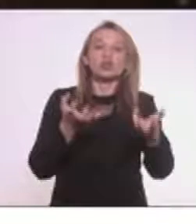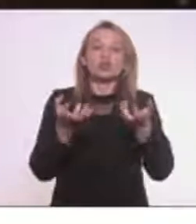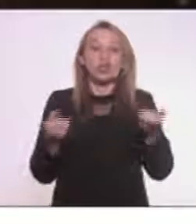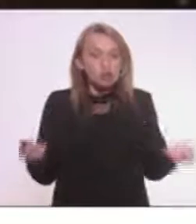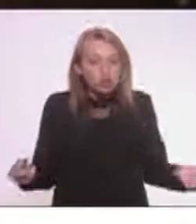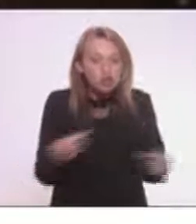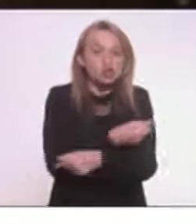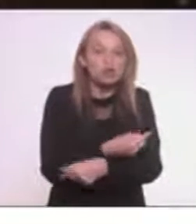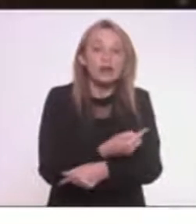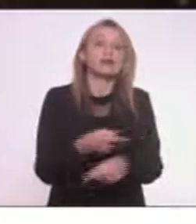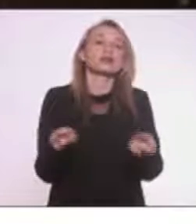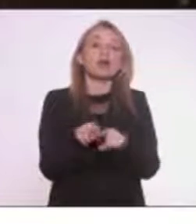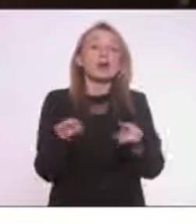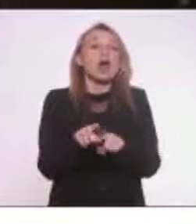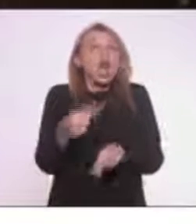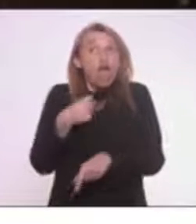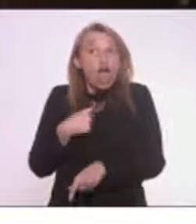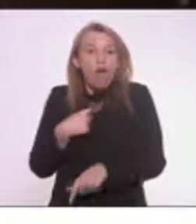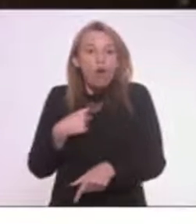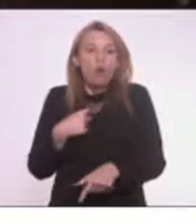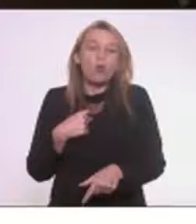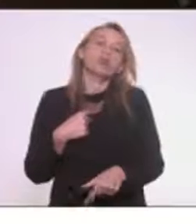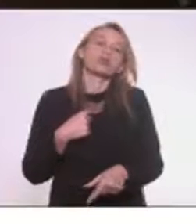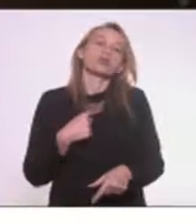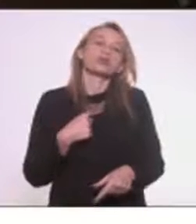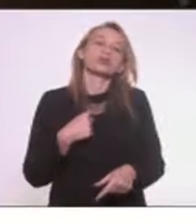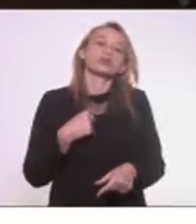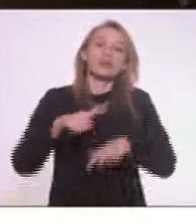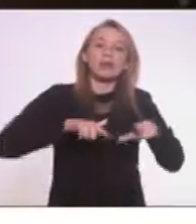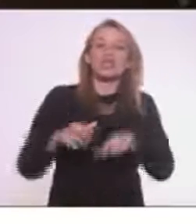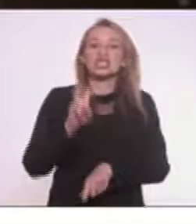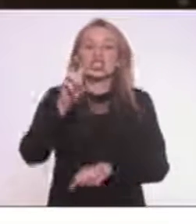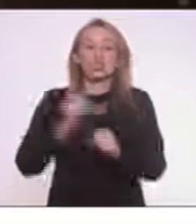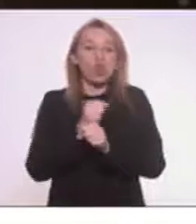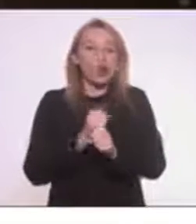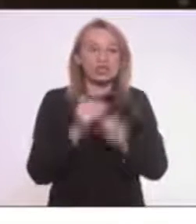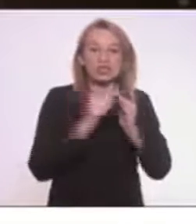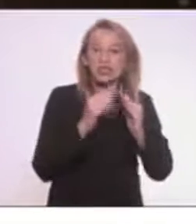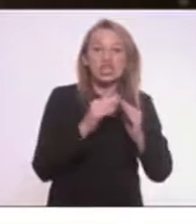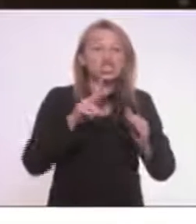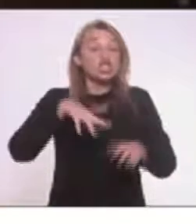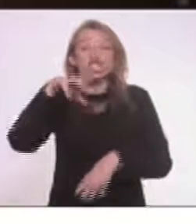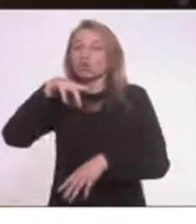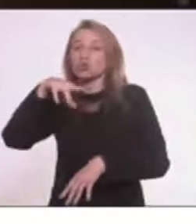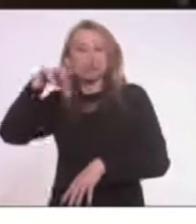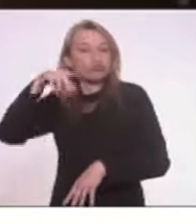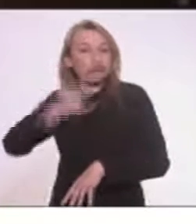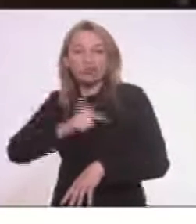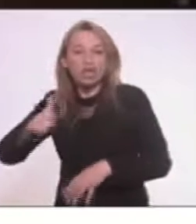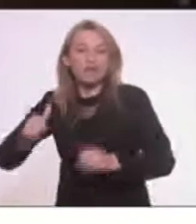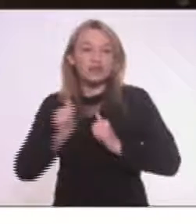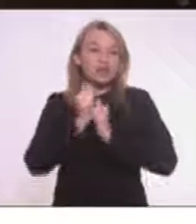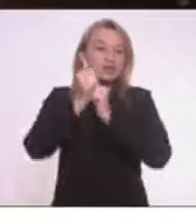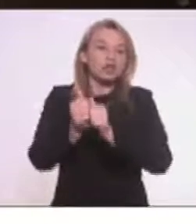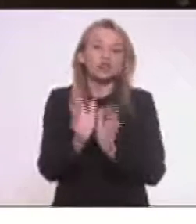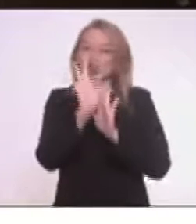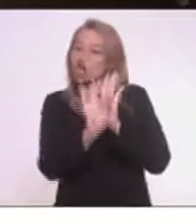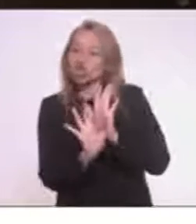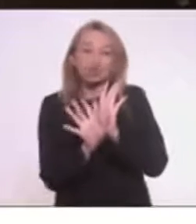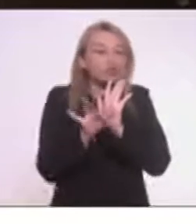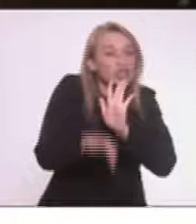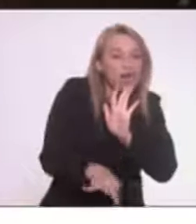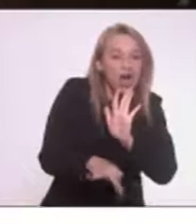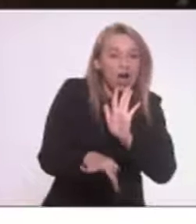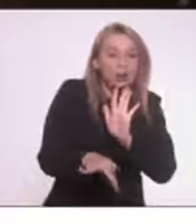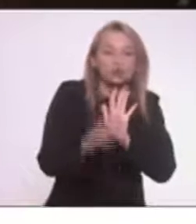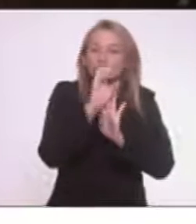Excelência. Eu não participei nessa casa, nesses 5 anos, de nenhum encaminhamento onde o texto final de uma